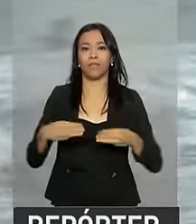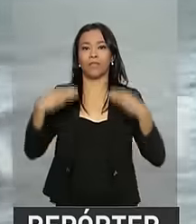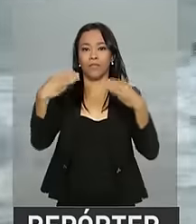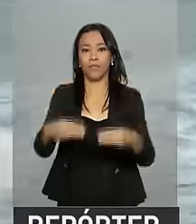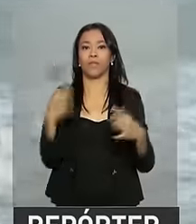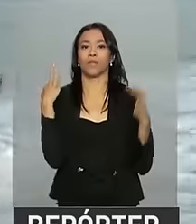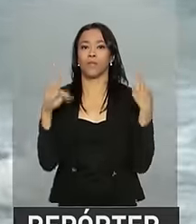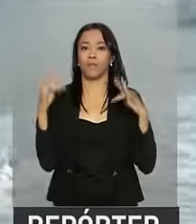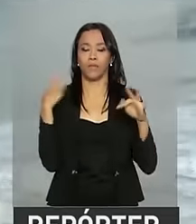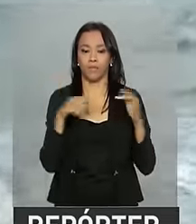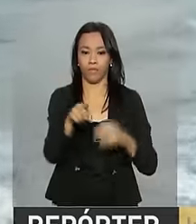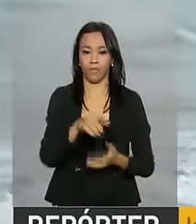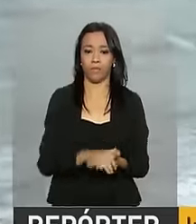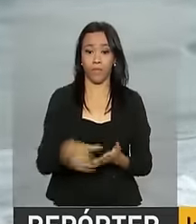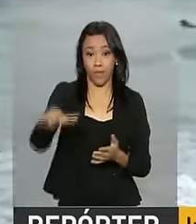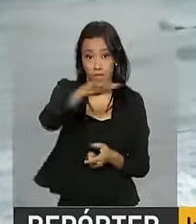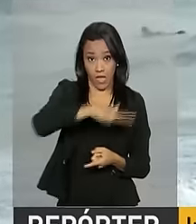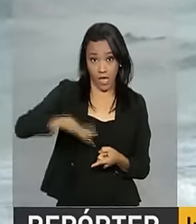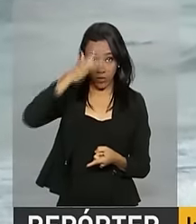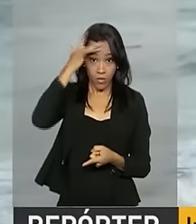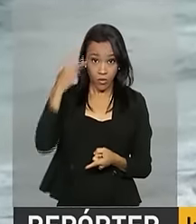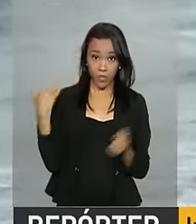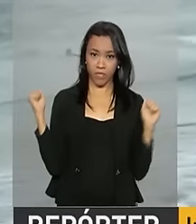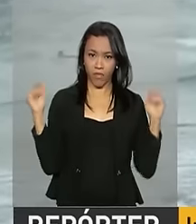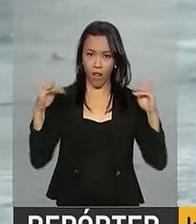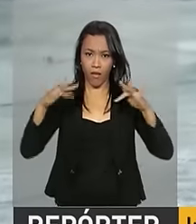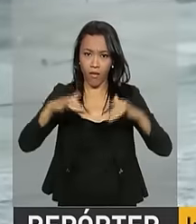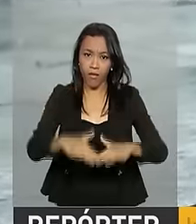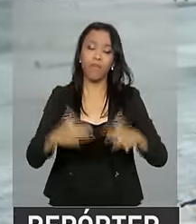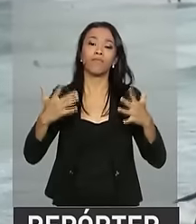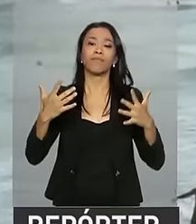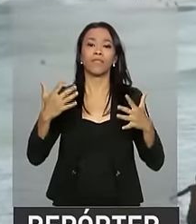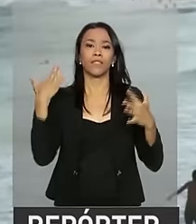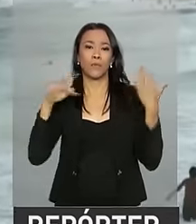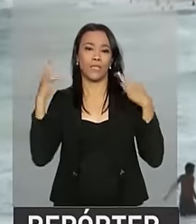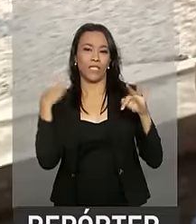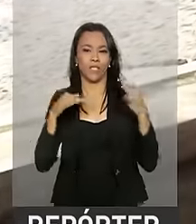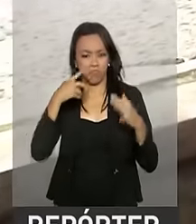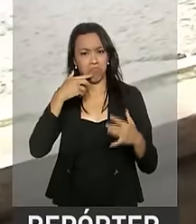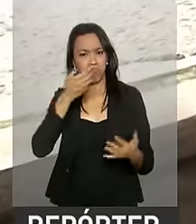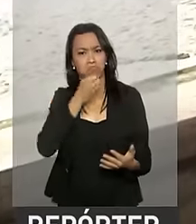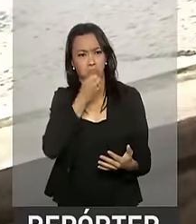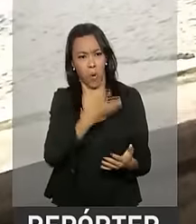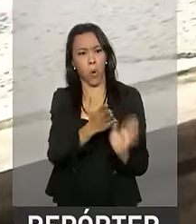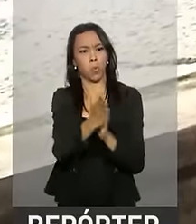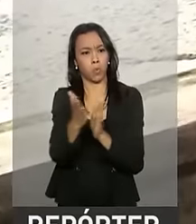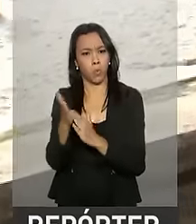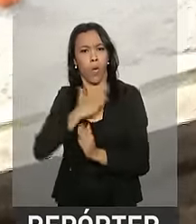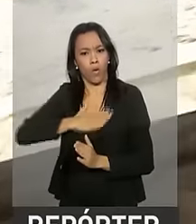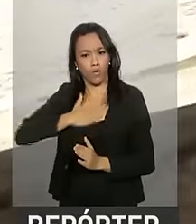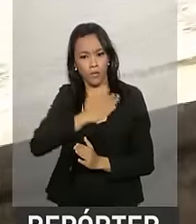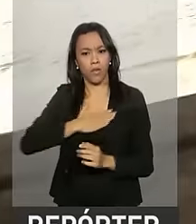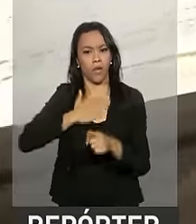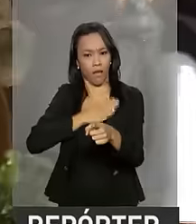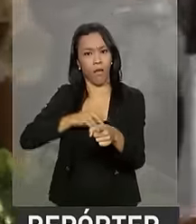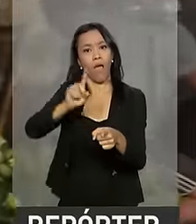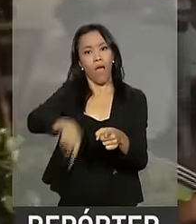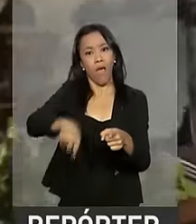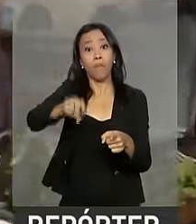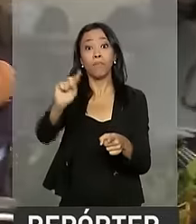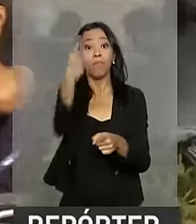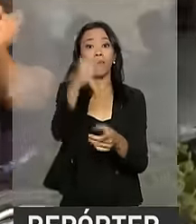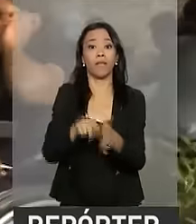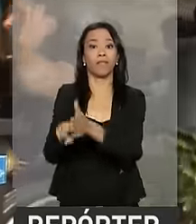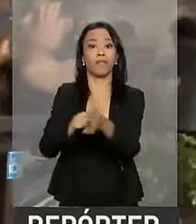Turismo os turistas que vieram para os jogos paralímpicos aprovaram a viagem é o que mostram os primeiros resultados das